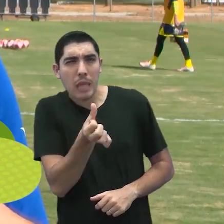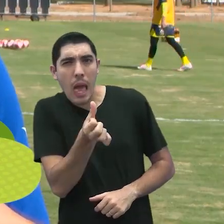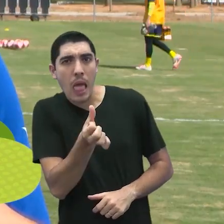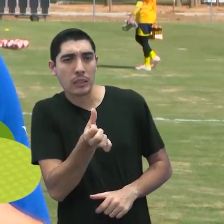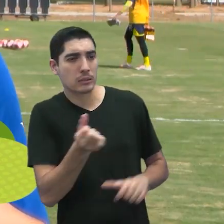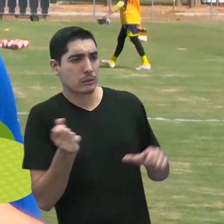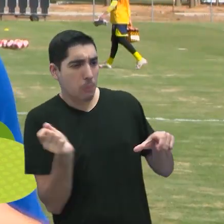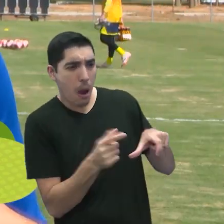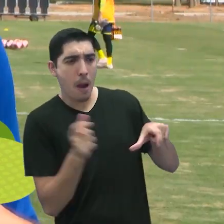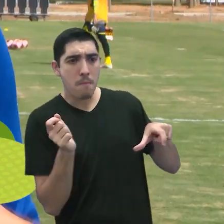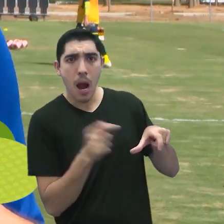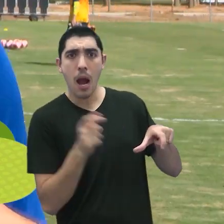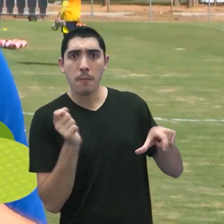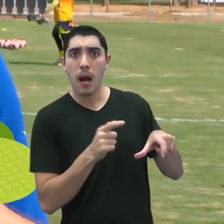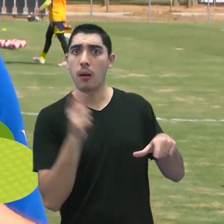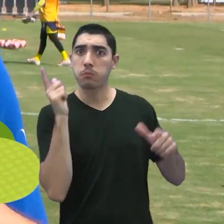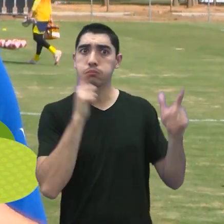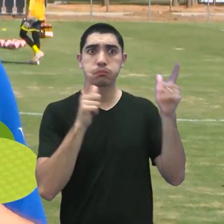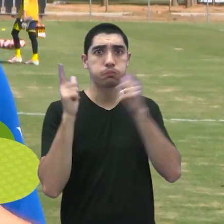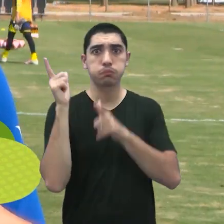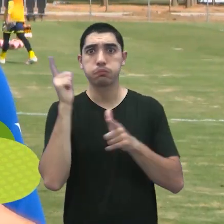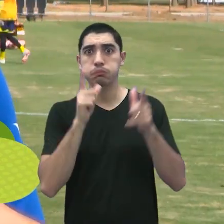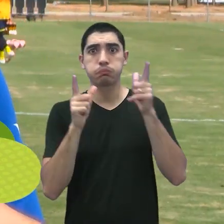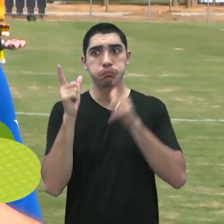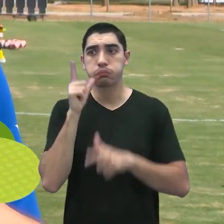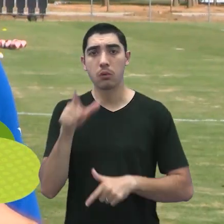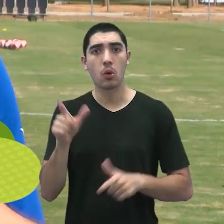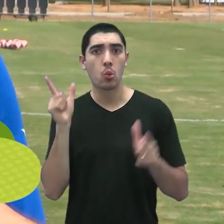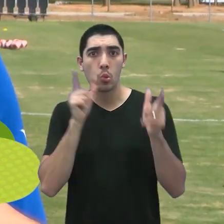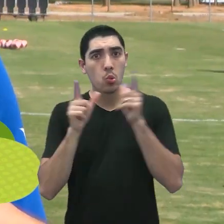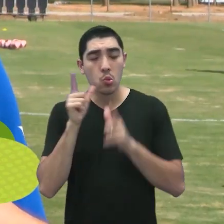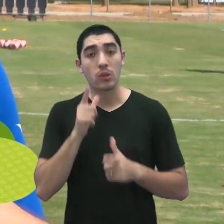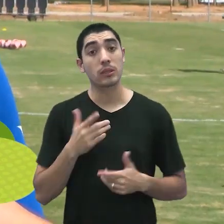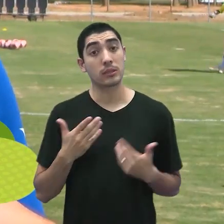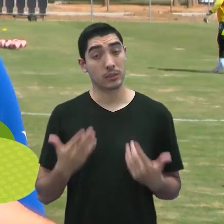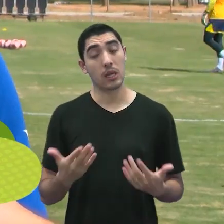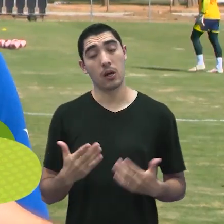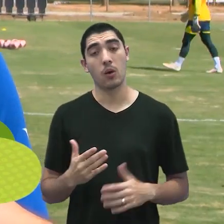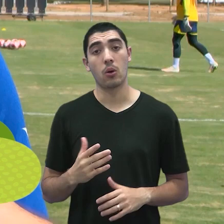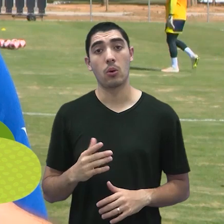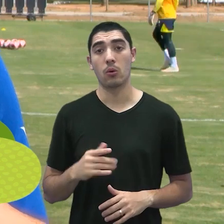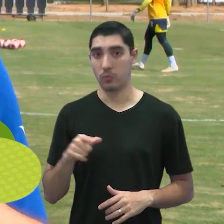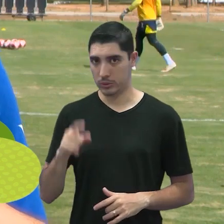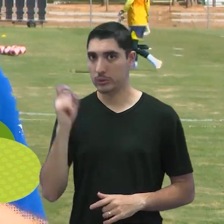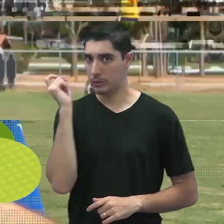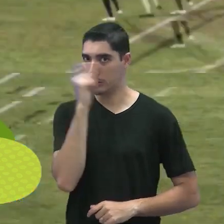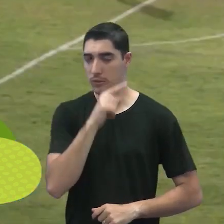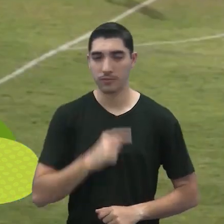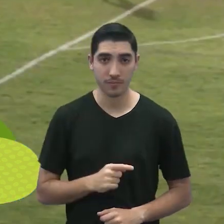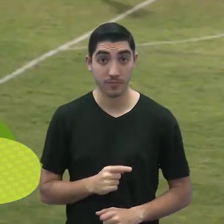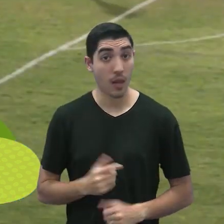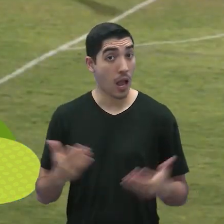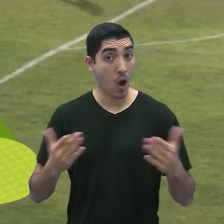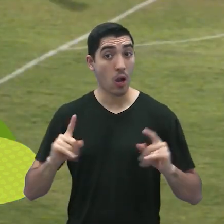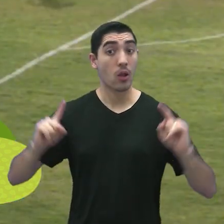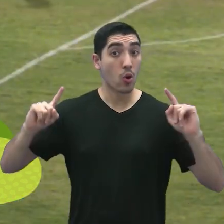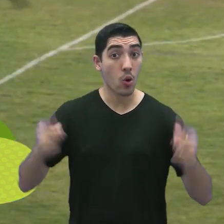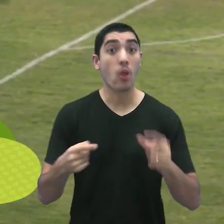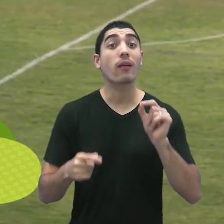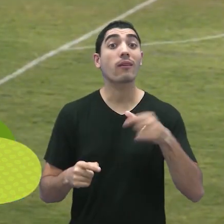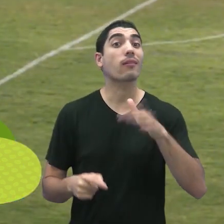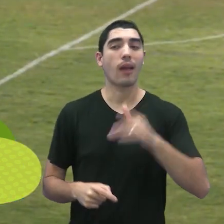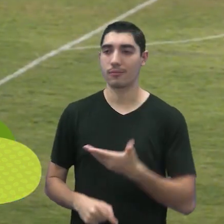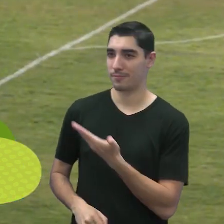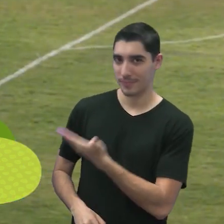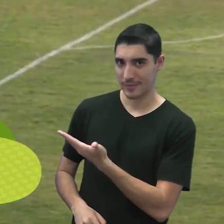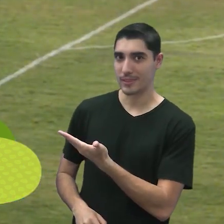6 oportunidades, se não me engano, eles tiveram a oportunidade de, teoricamente, fechar o jogo com alguma defesa, né? Então essa parte foi muito tensa. O adversário demorou a